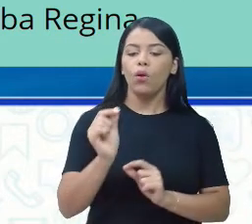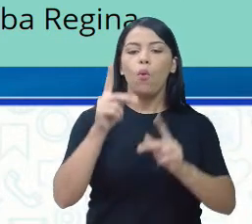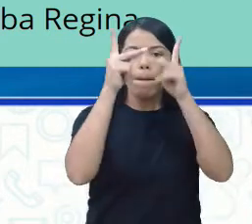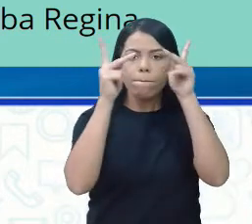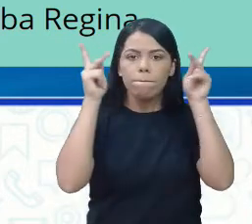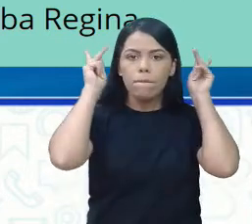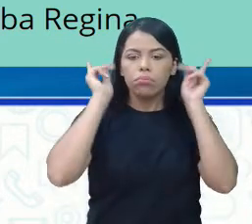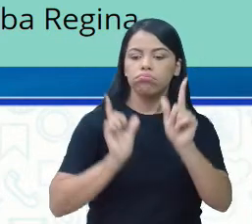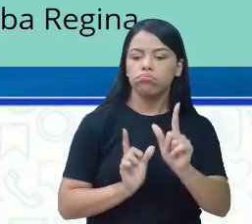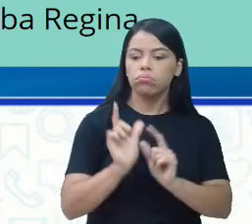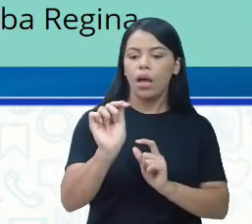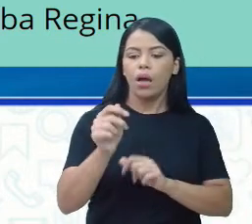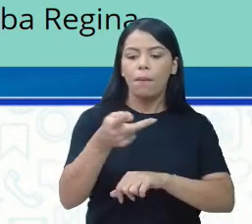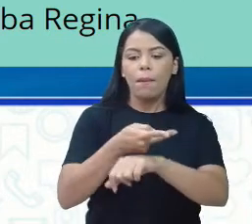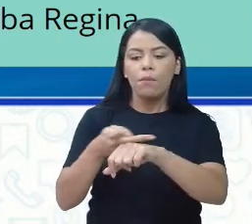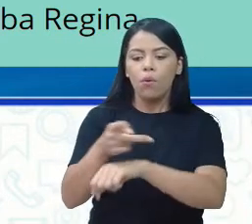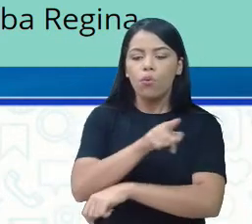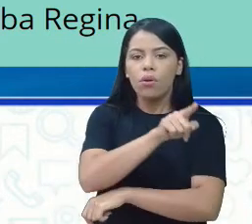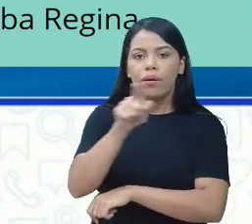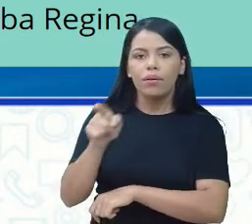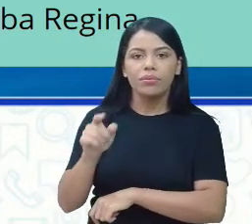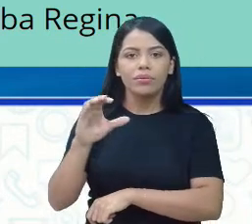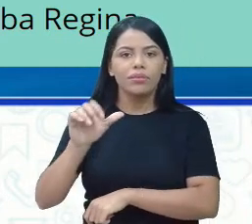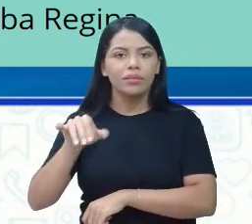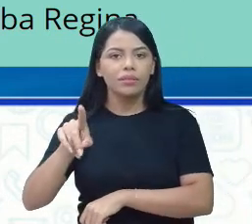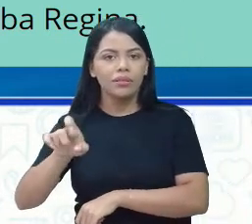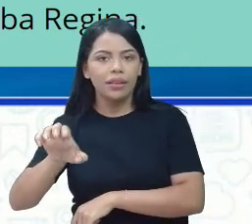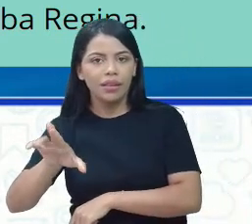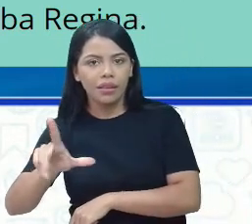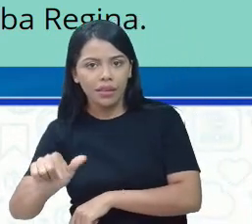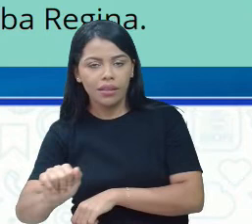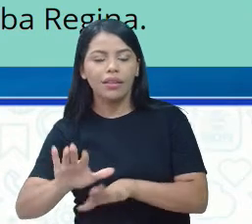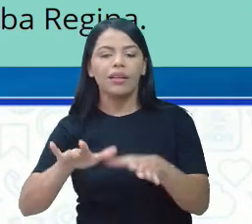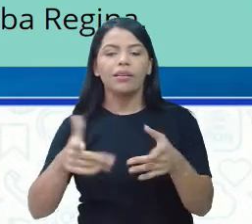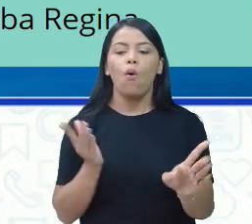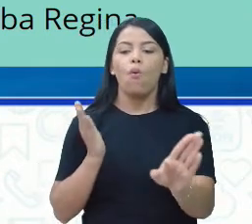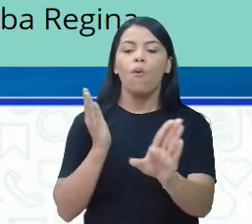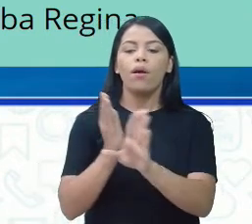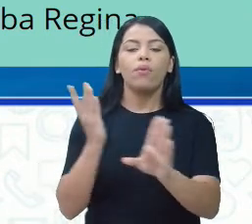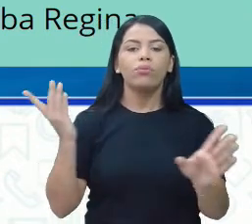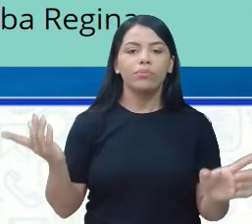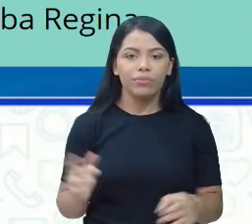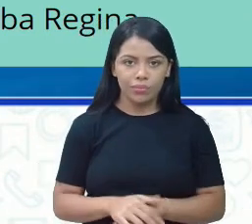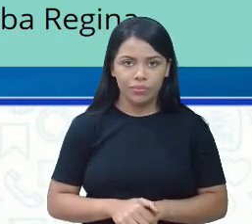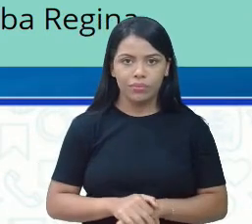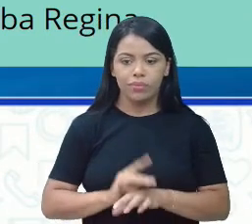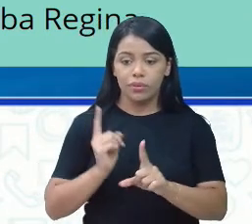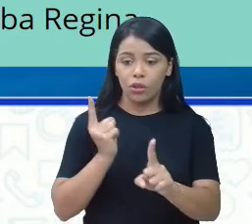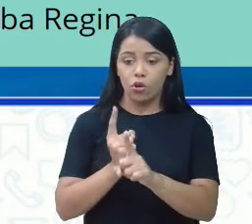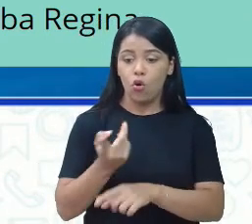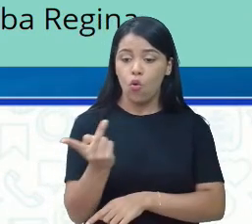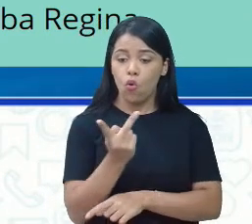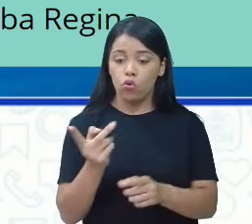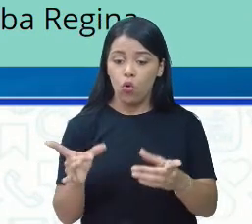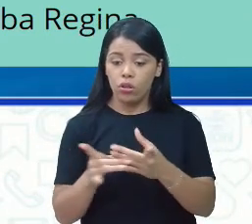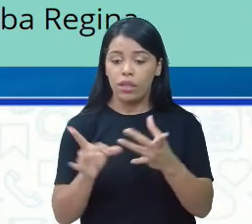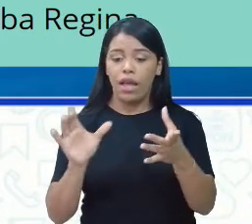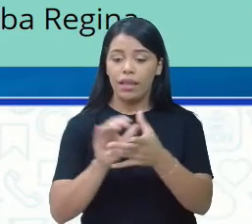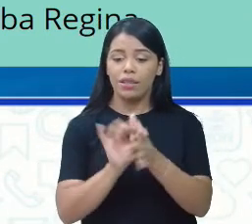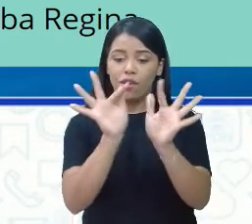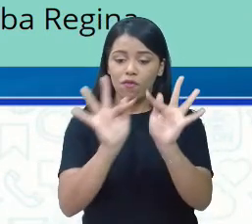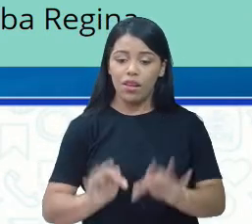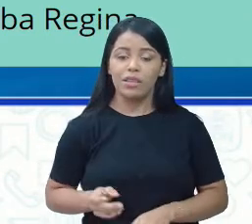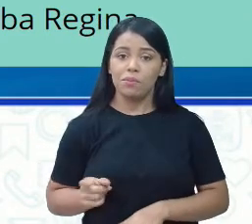procura da moça e a encontrou. Eles se casaram e viveram felizes para